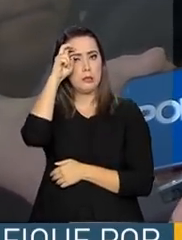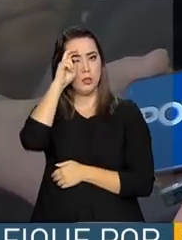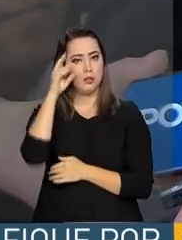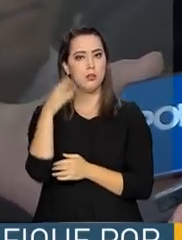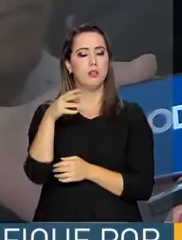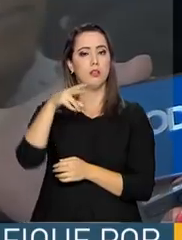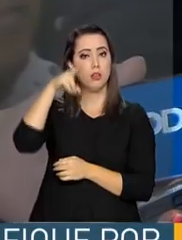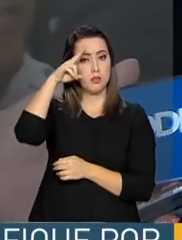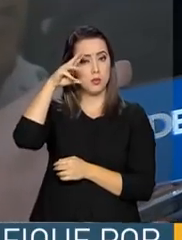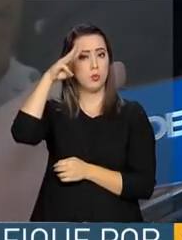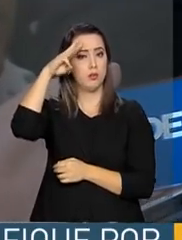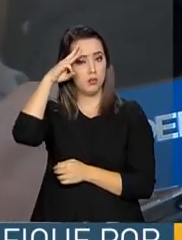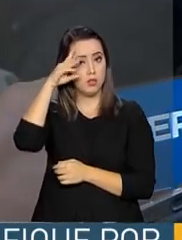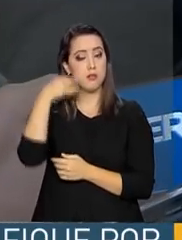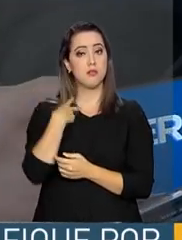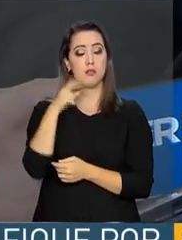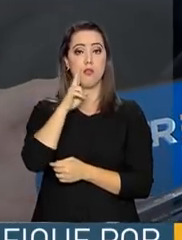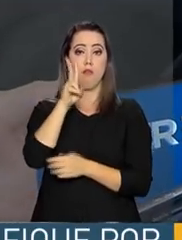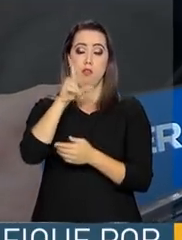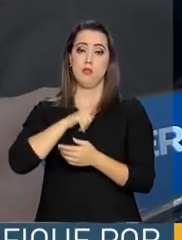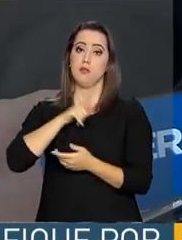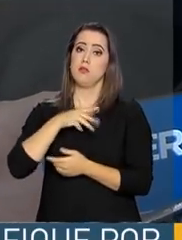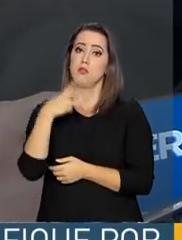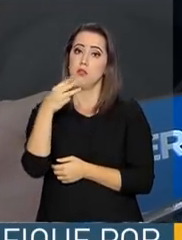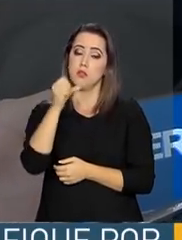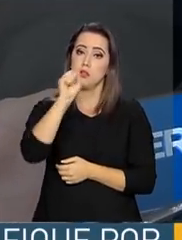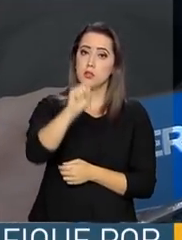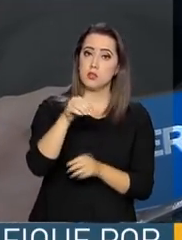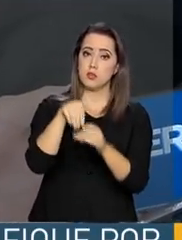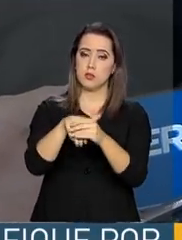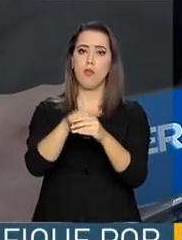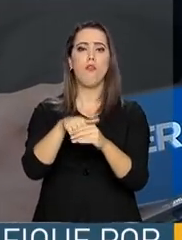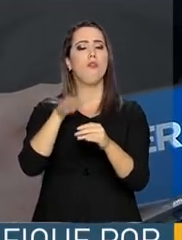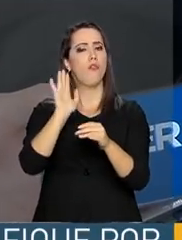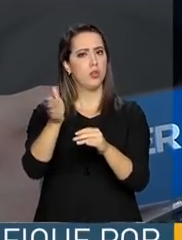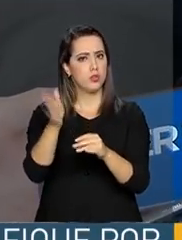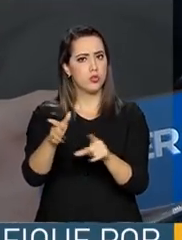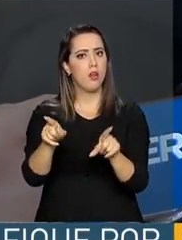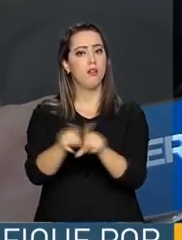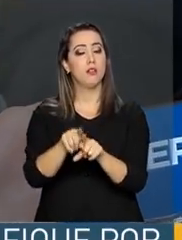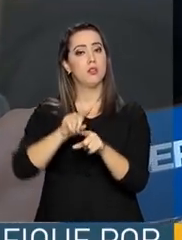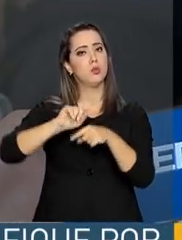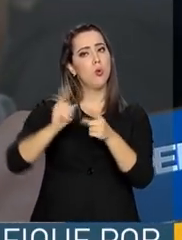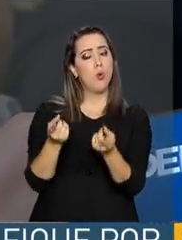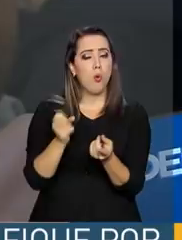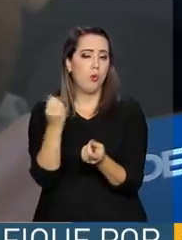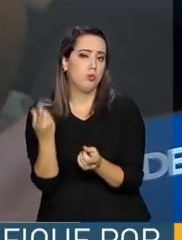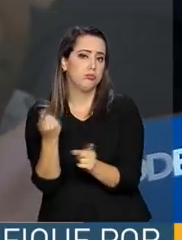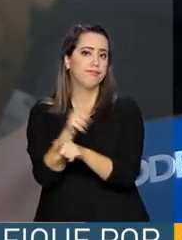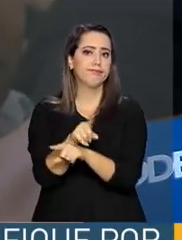quinta-feira, segunda, terça, se verifica. Se tiver os 308 votos, vai a voto agora. Caso contrário,